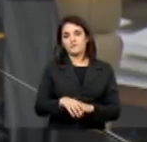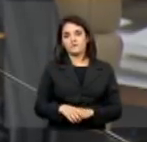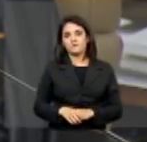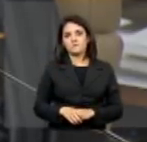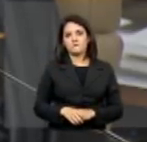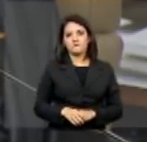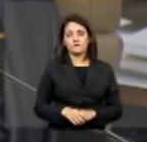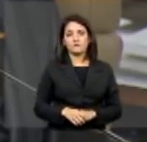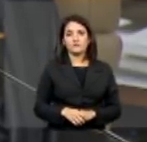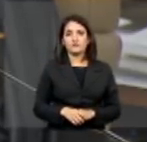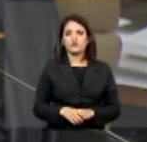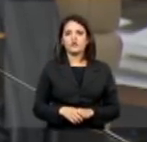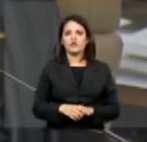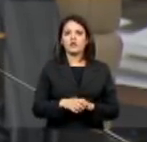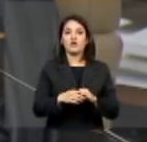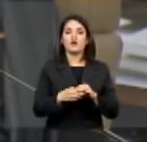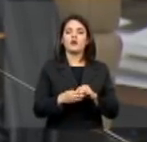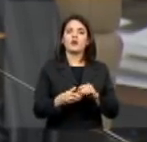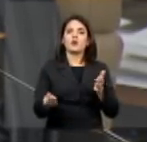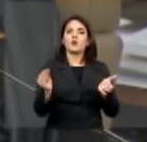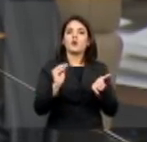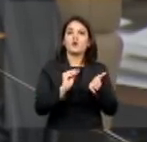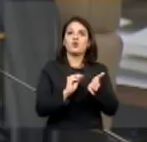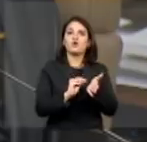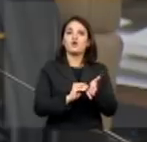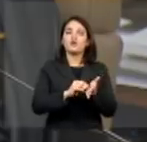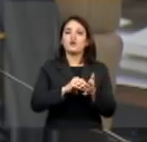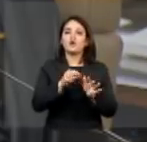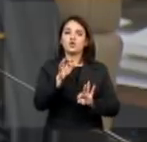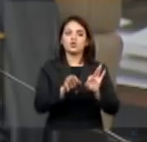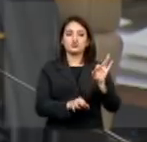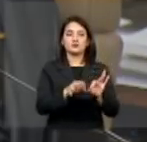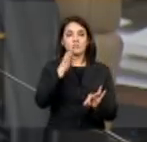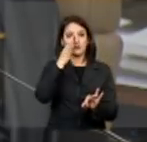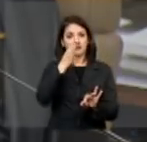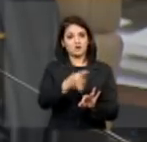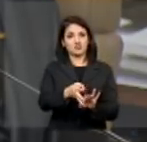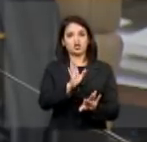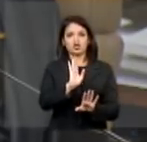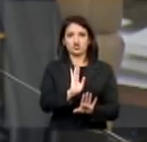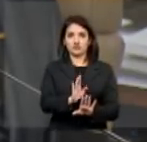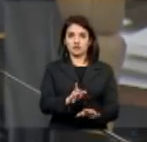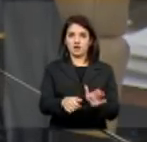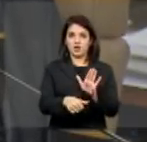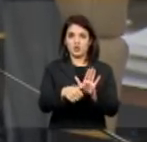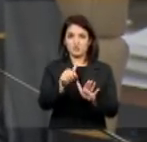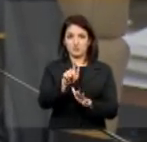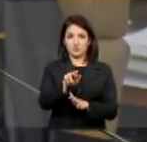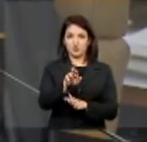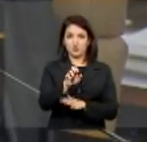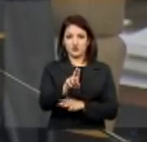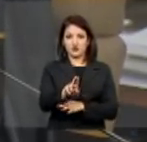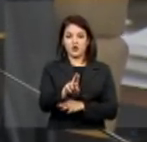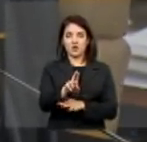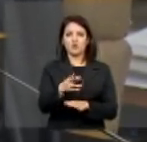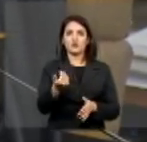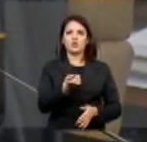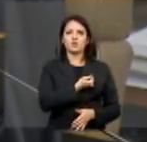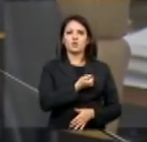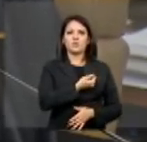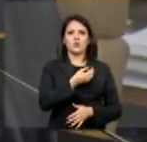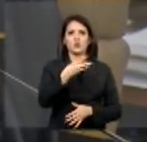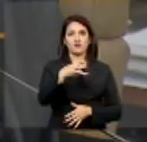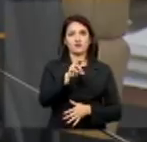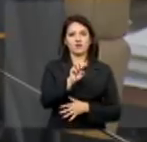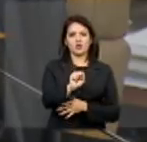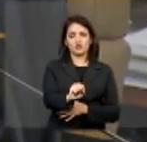segmento da sentença condenatória já proferida em primeiro grau a qual no item 38